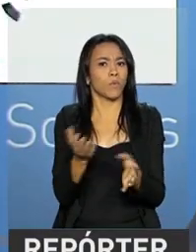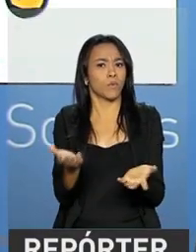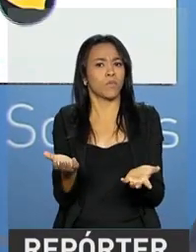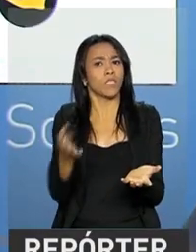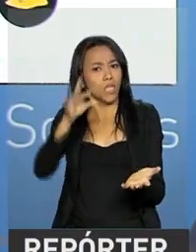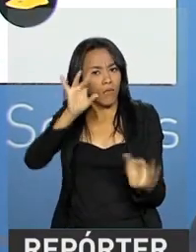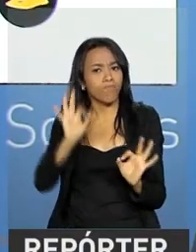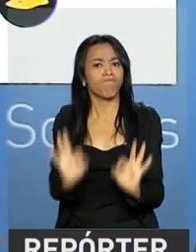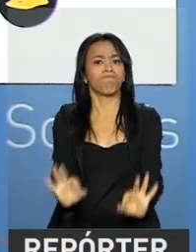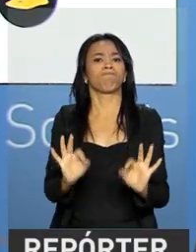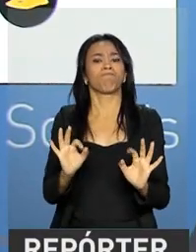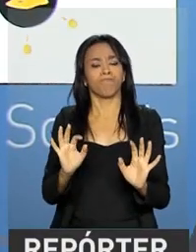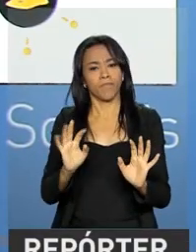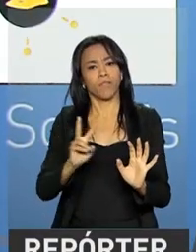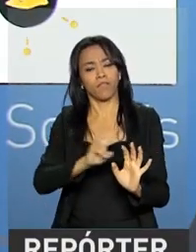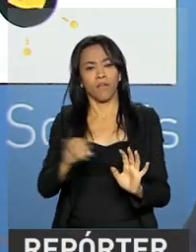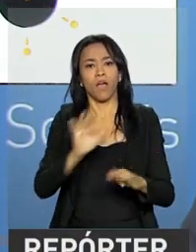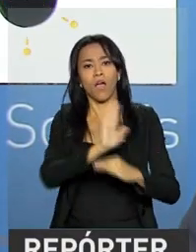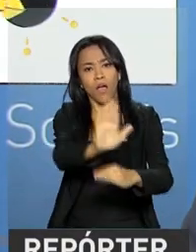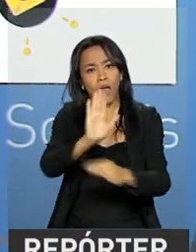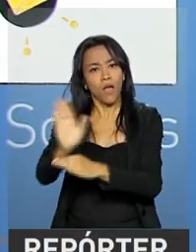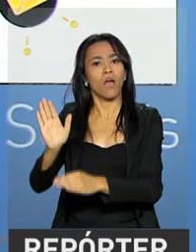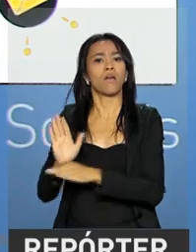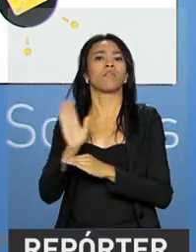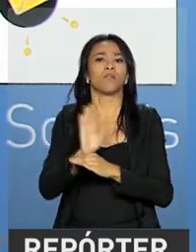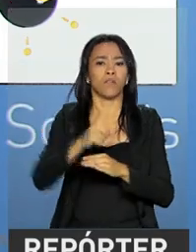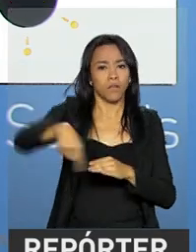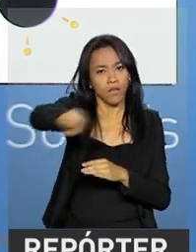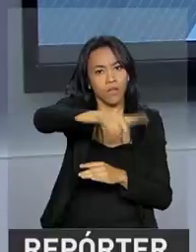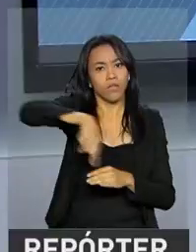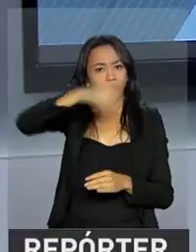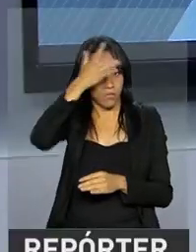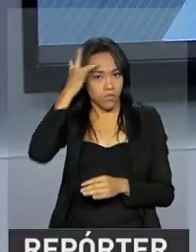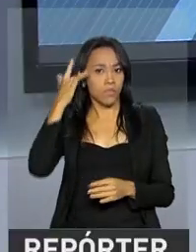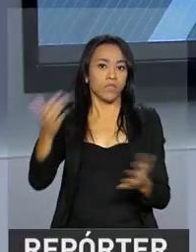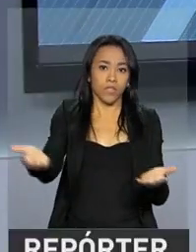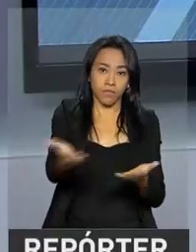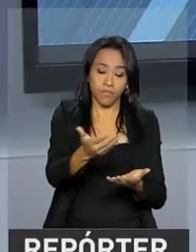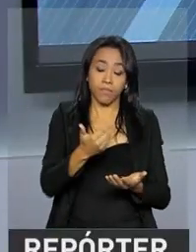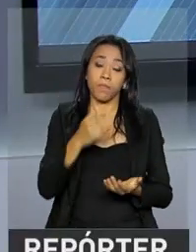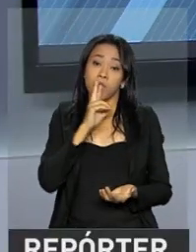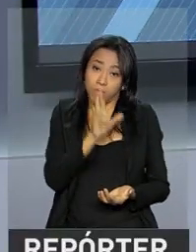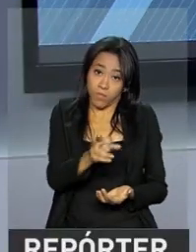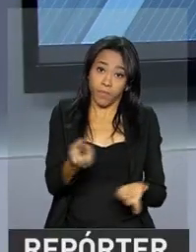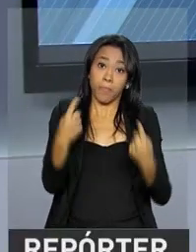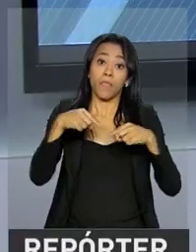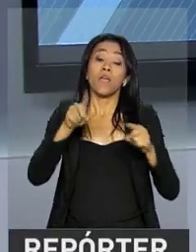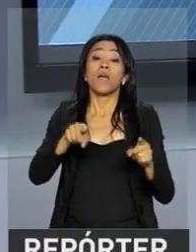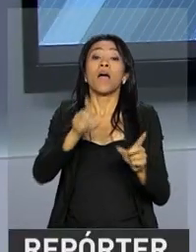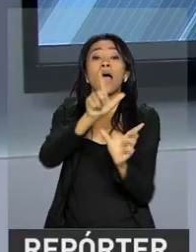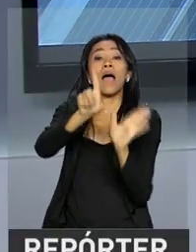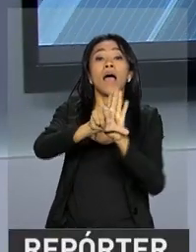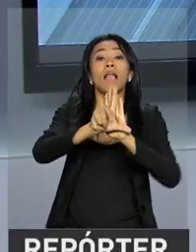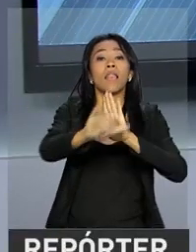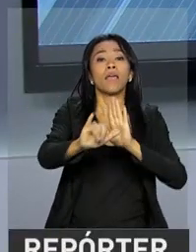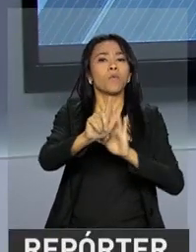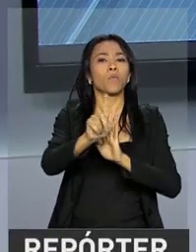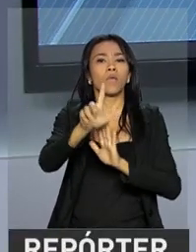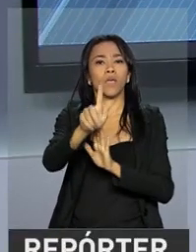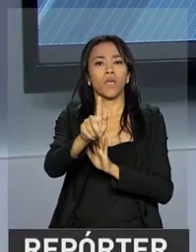de fato de enfrentamento e com resultados a serem colhidos. A lei da gorjeta já provocou